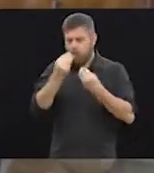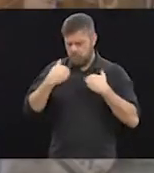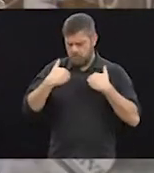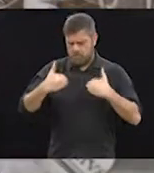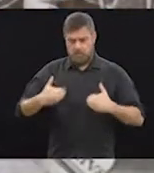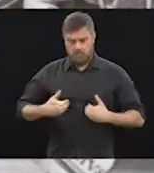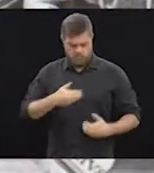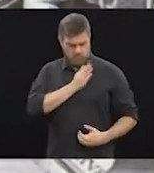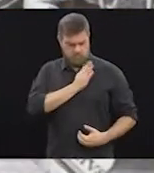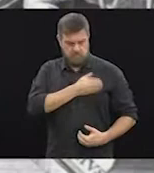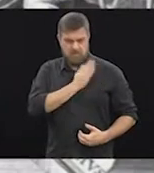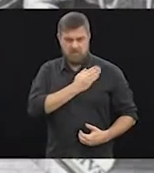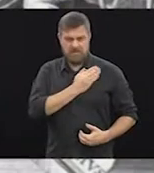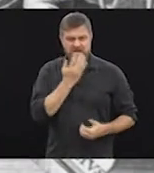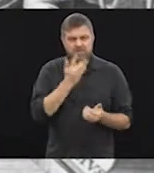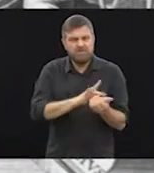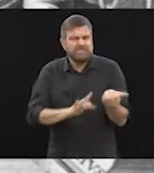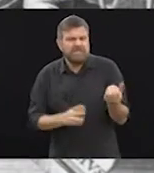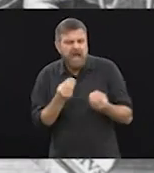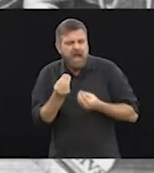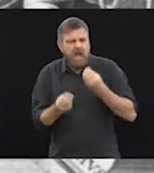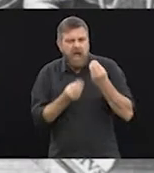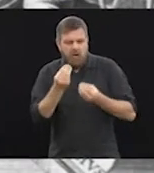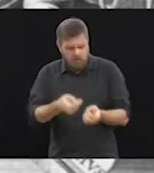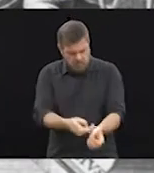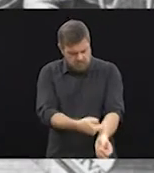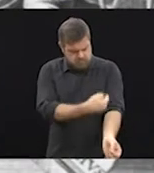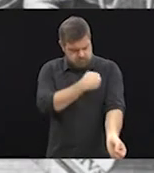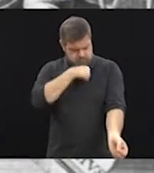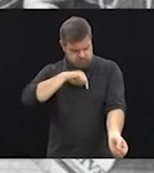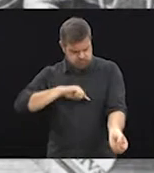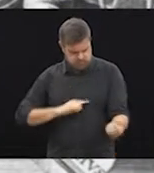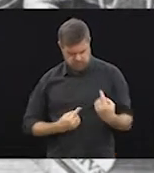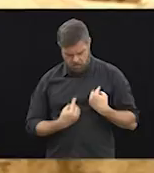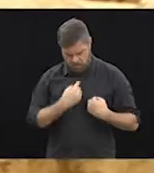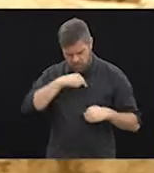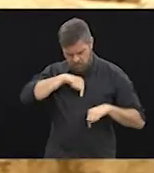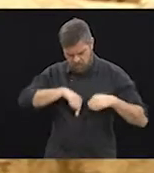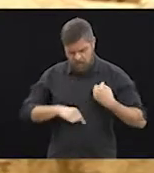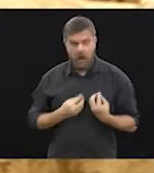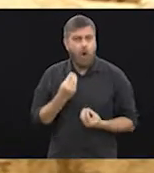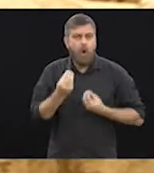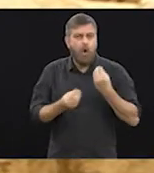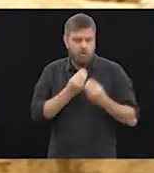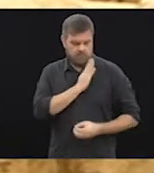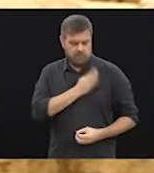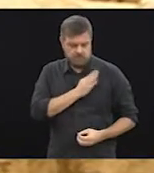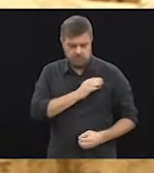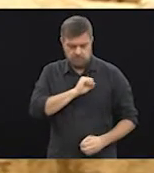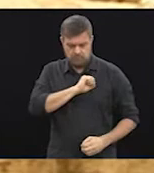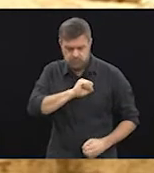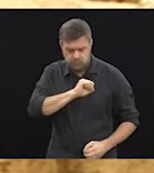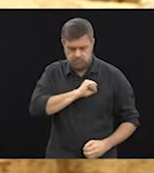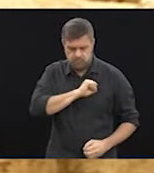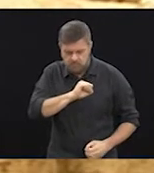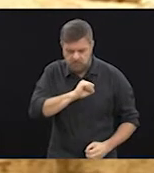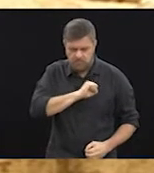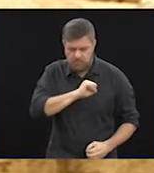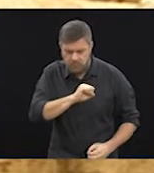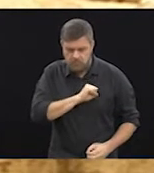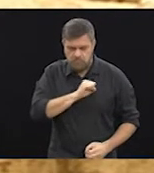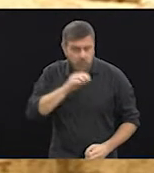funcionamento do sistema cardiovascular, como que fluía o sangue dentro das veias e artérias, o coração bater.